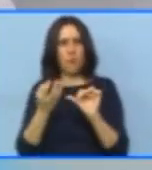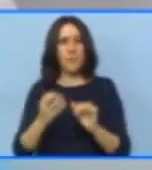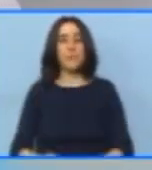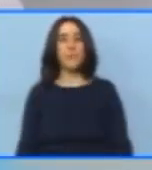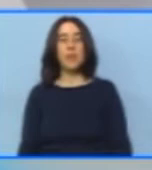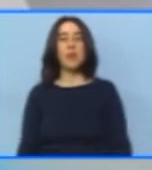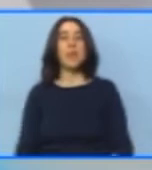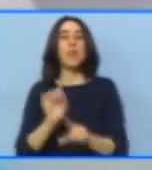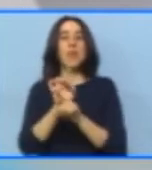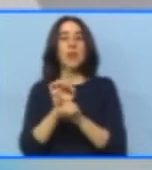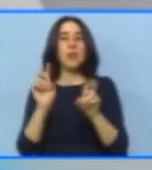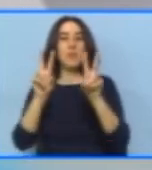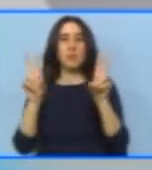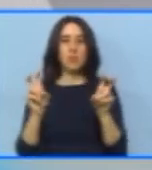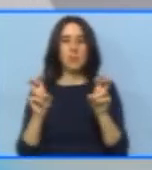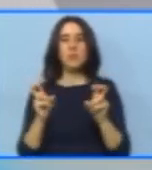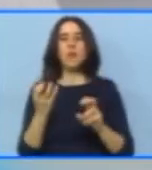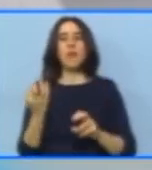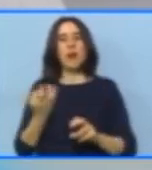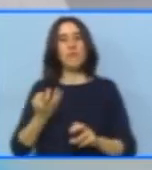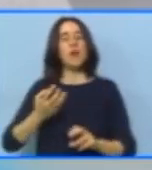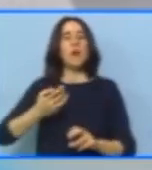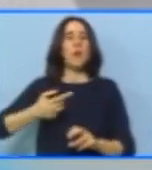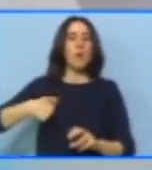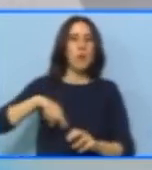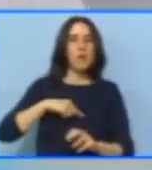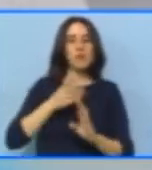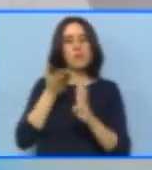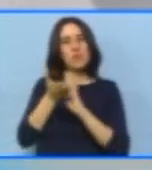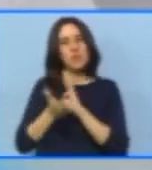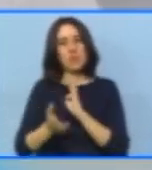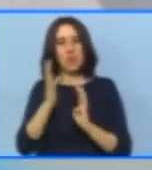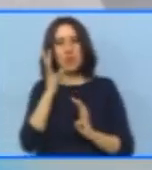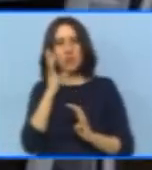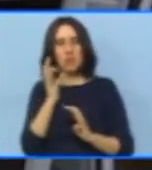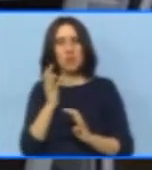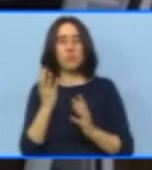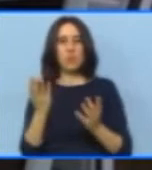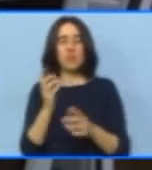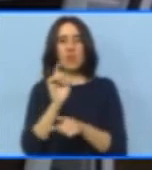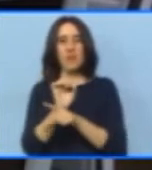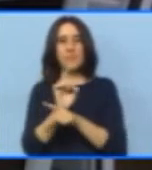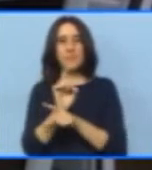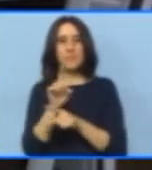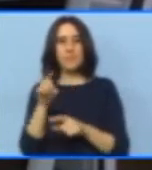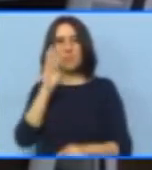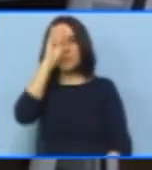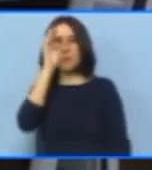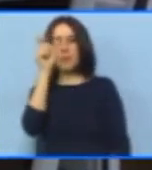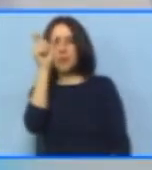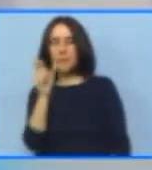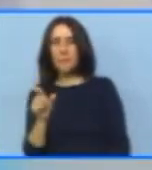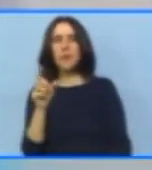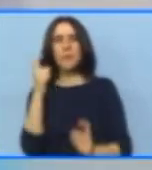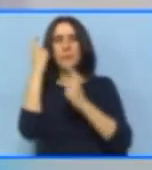temas, sim, nós tentamos essa transversalidade, ou seja, nós olhando para este Papa e para o seu pensamento e